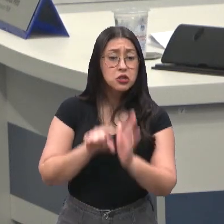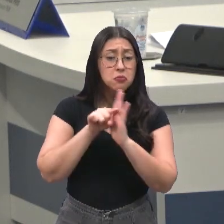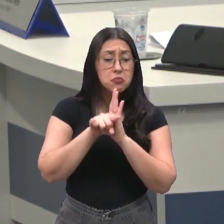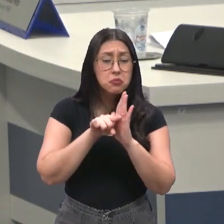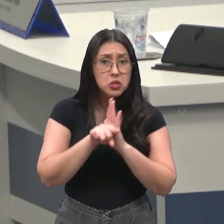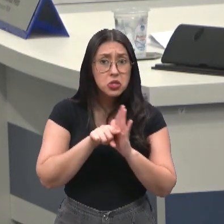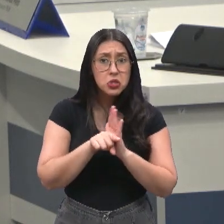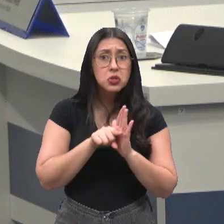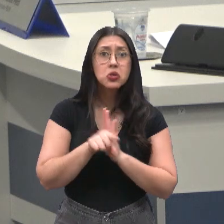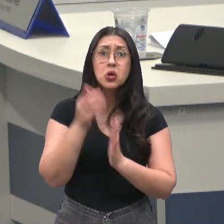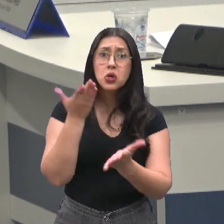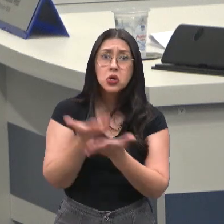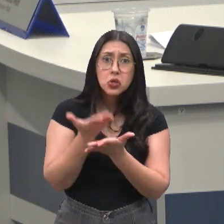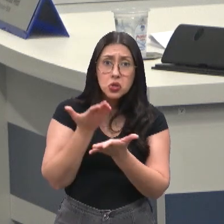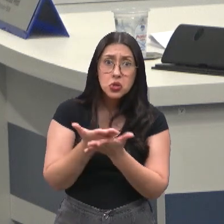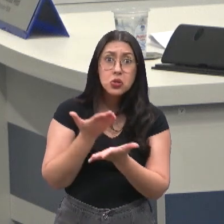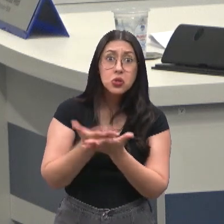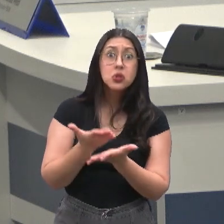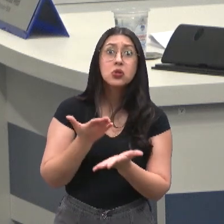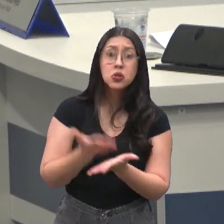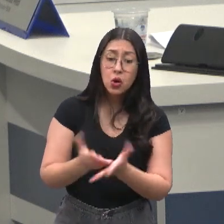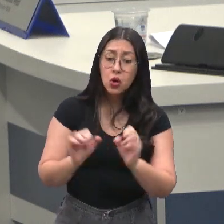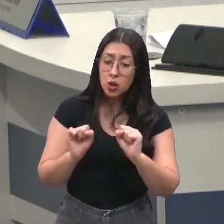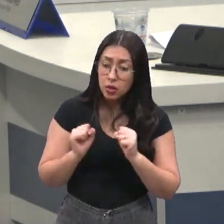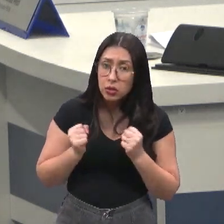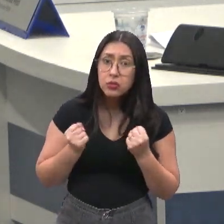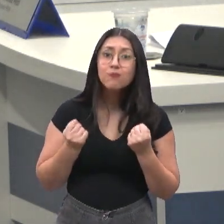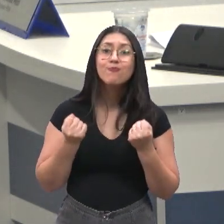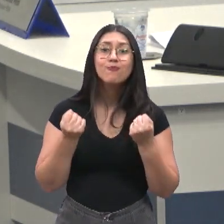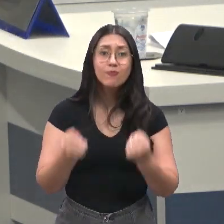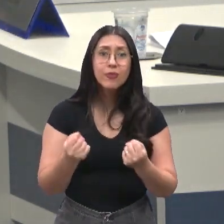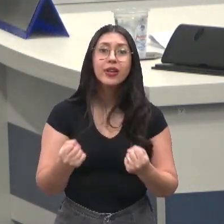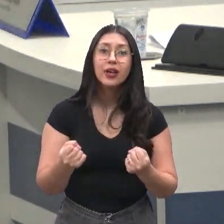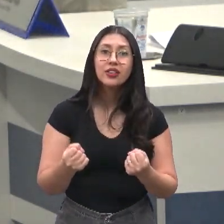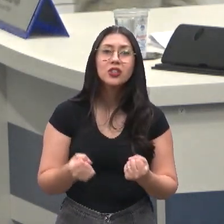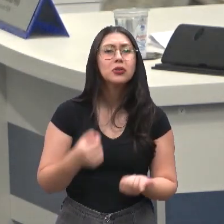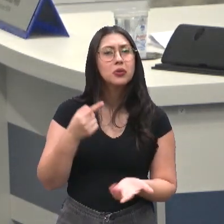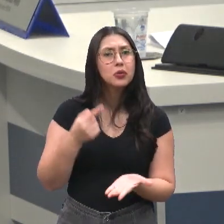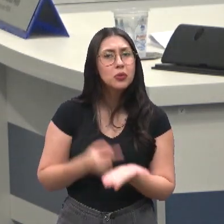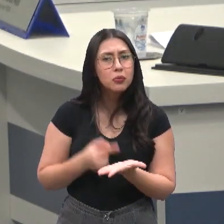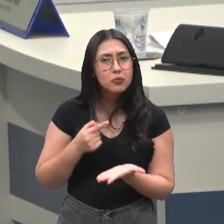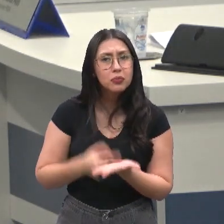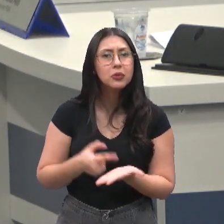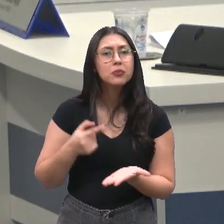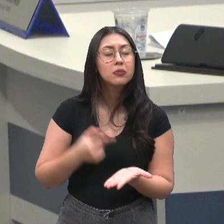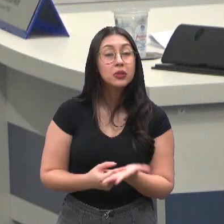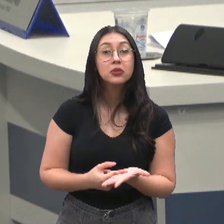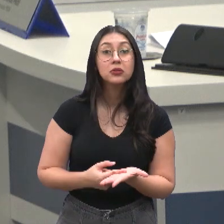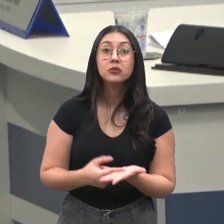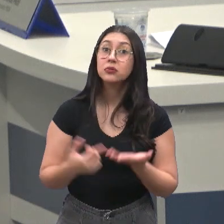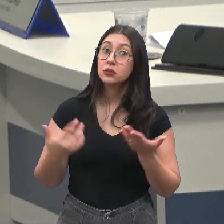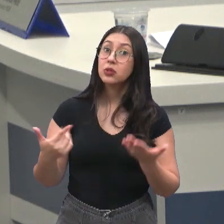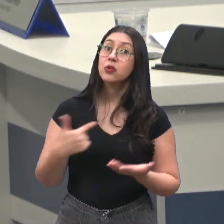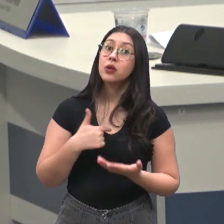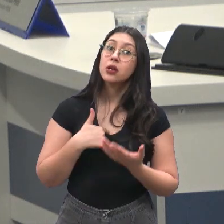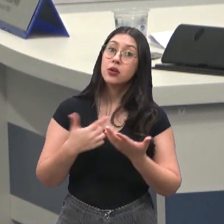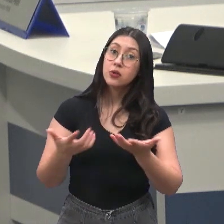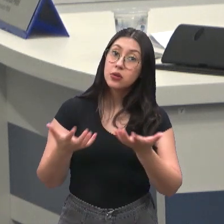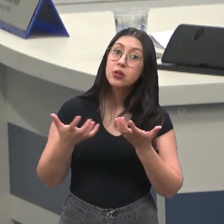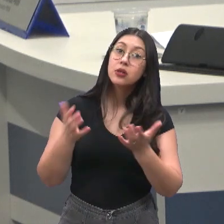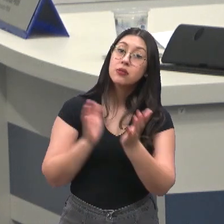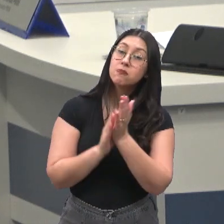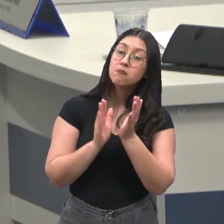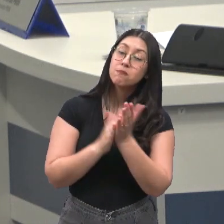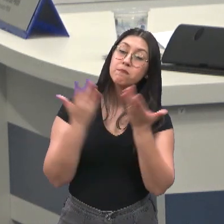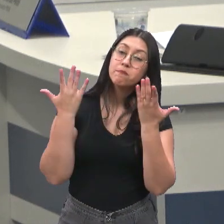tema, está empenhado, está, como se diz, compromissado com essa categoria. Então, gostaria de